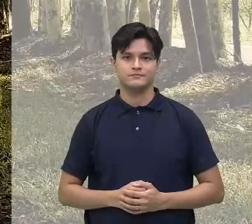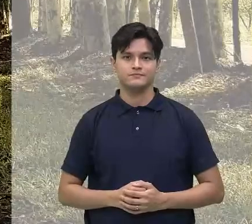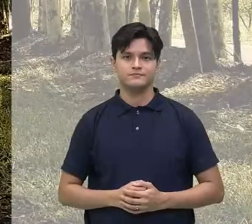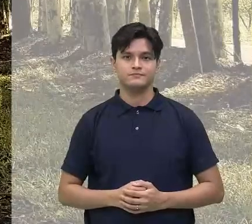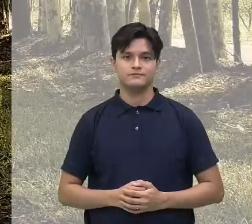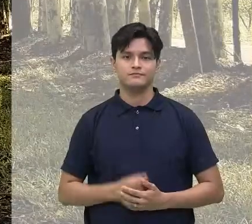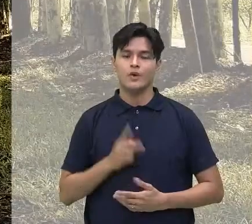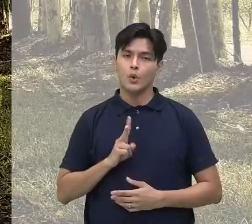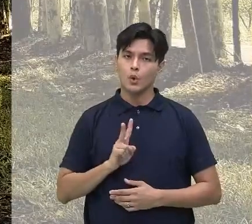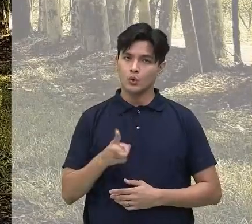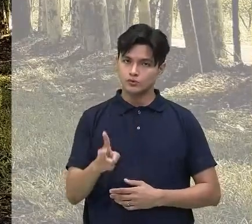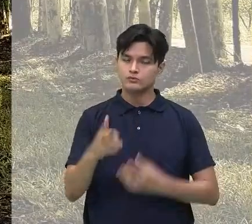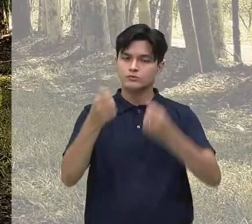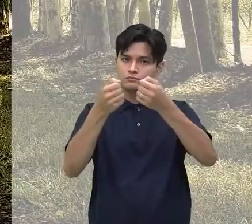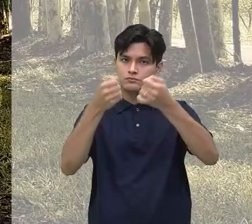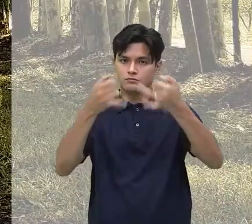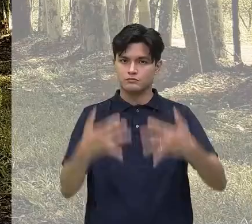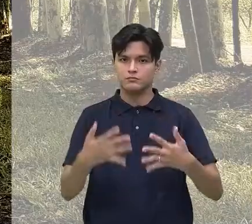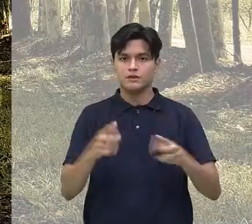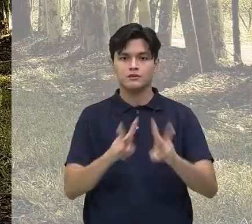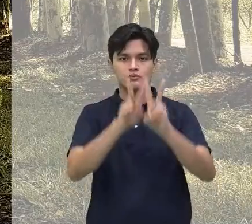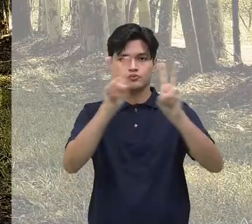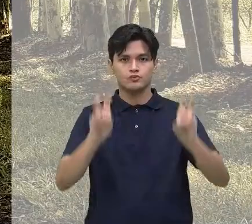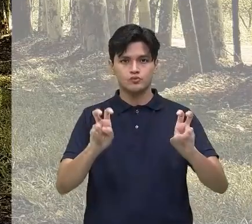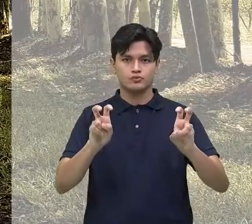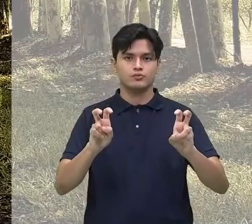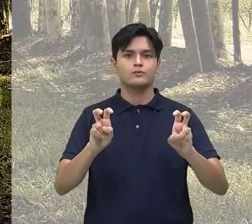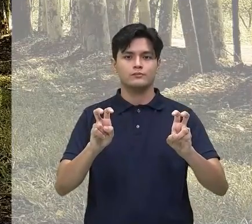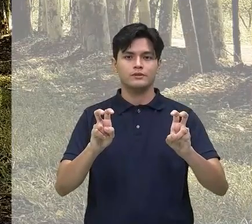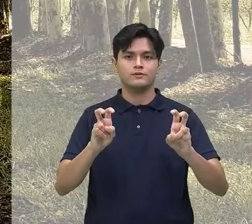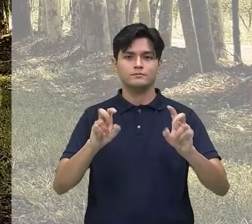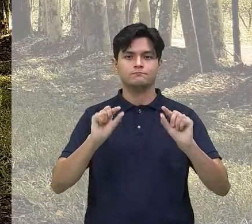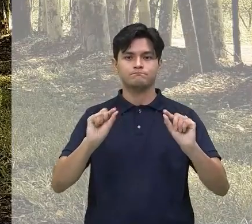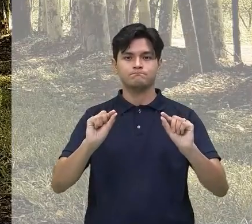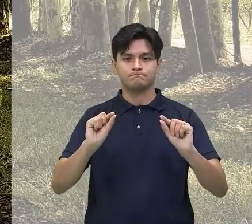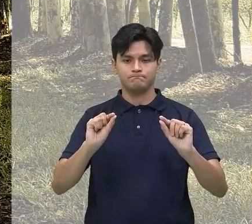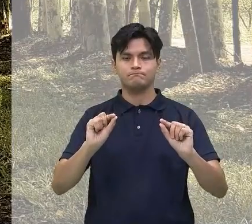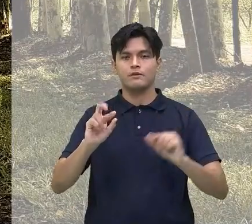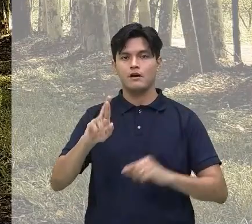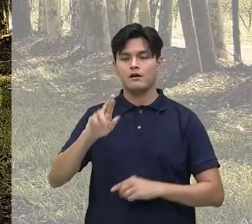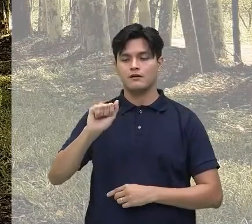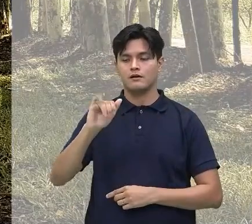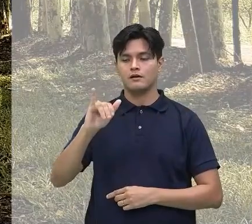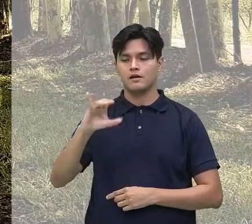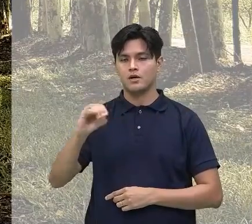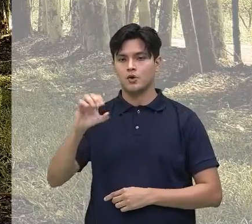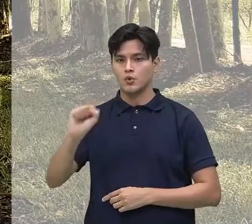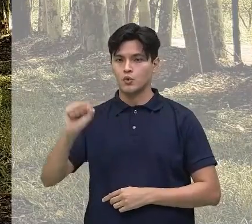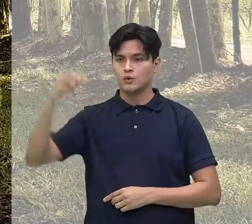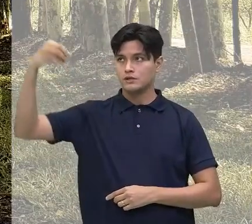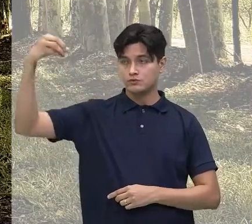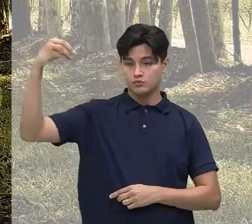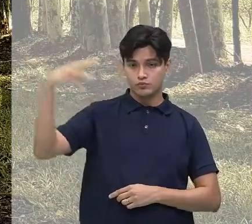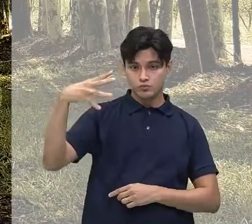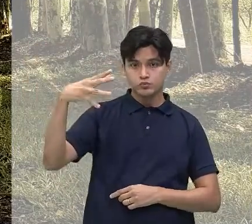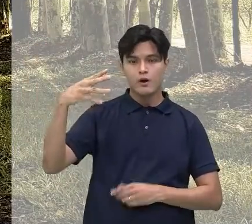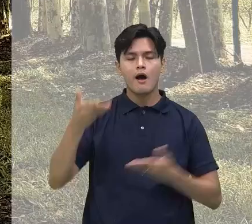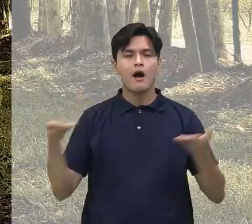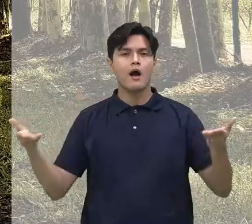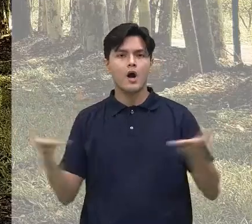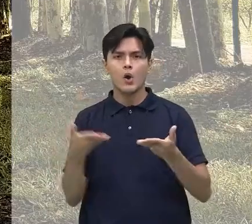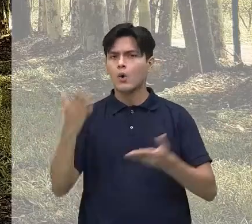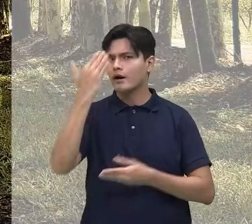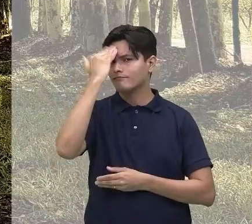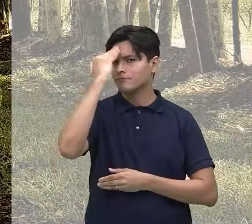Ainda falando aí sobre os nossos raios de luz, vamos entender agora quais são